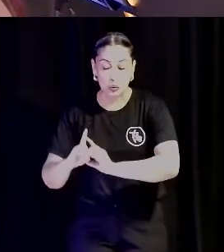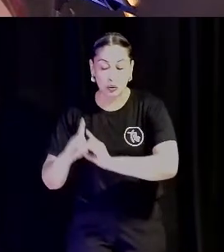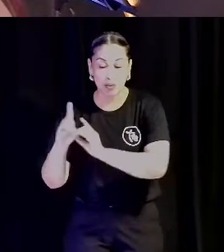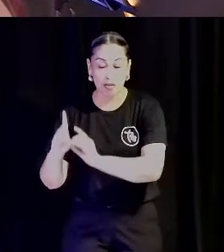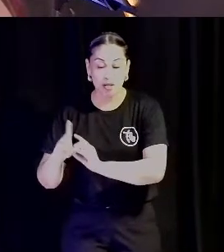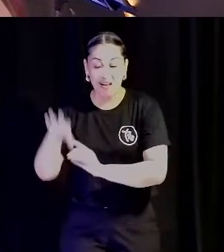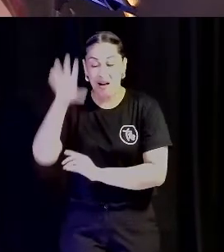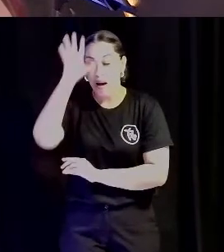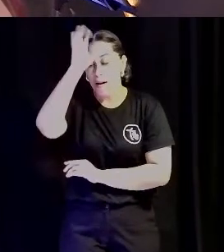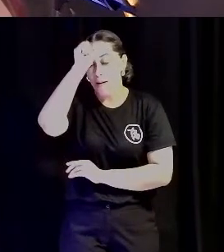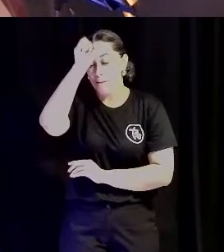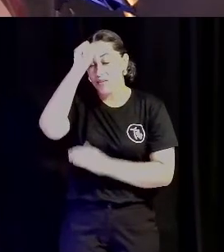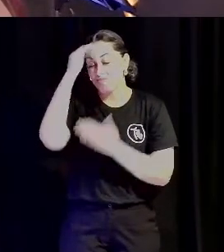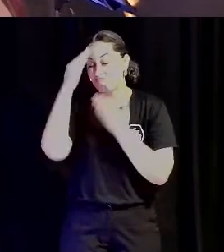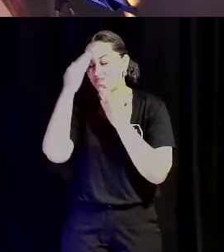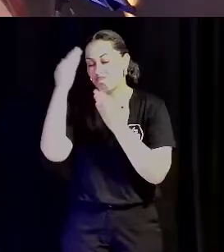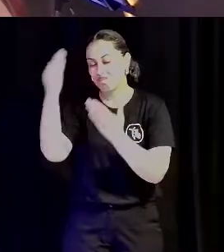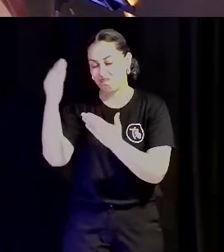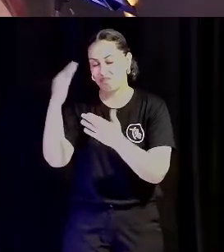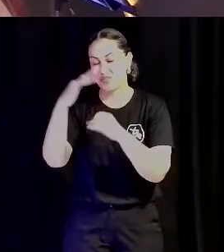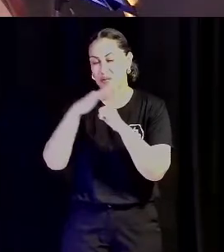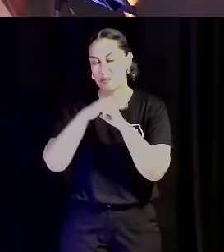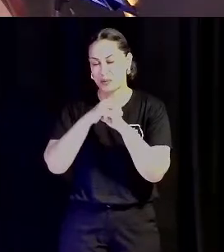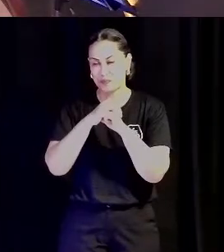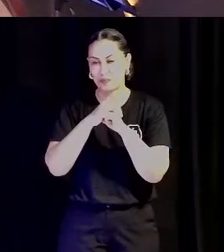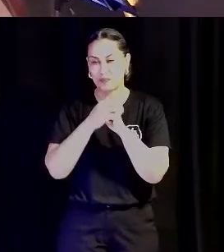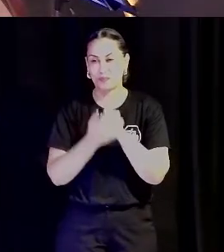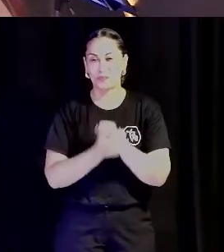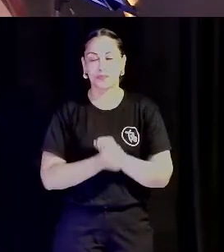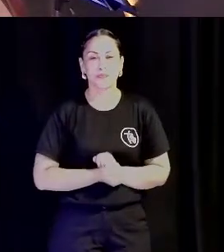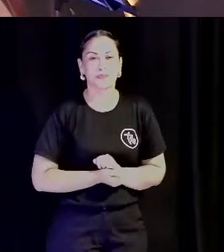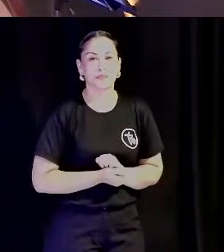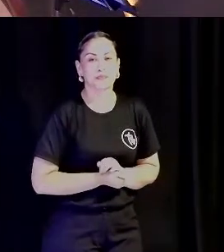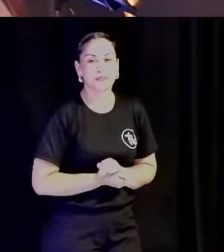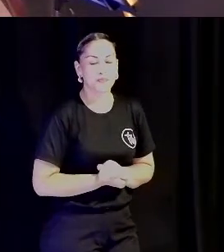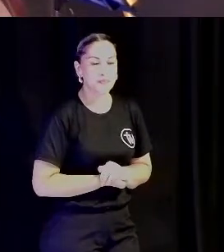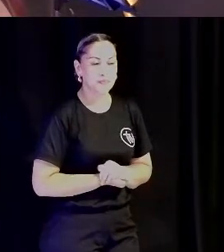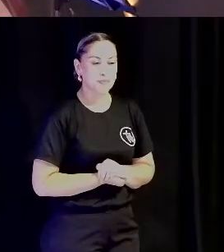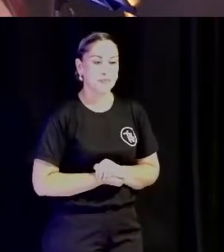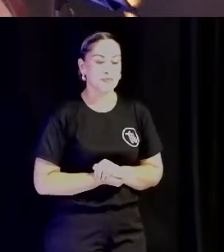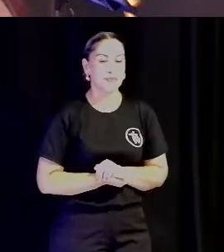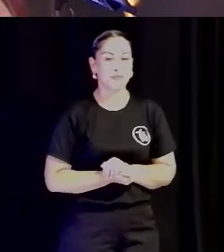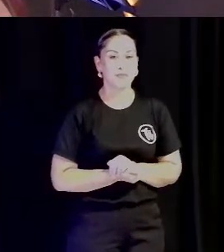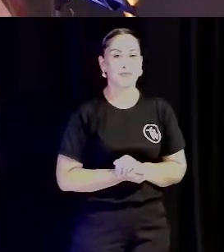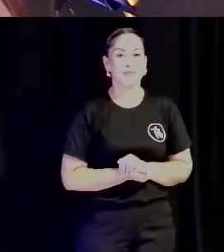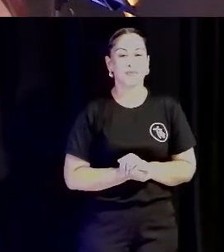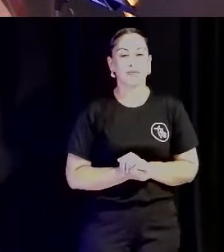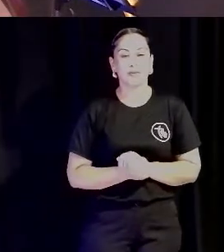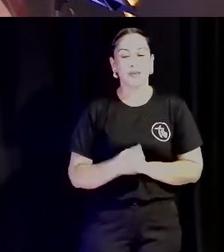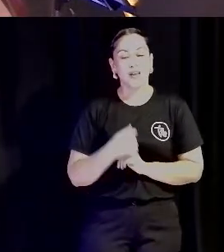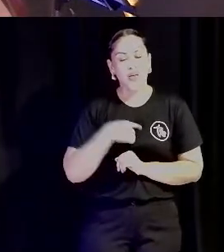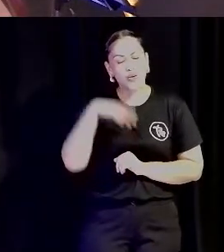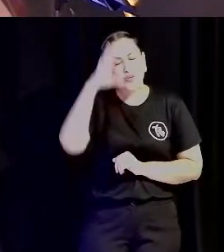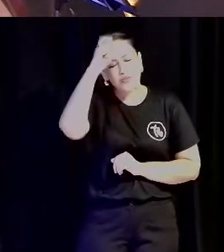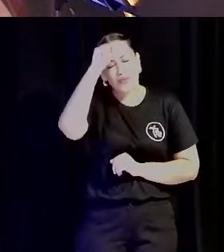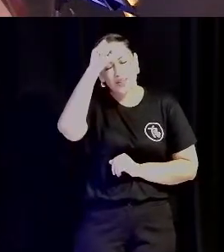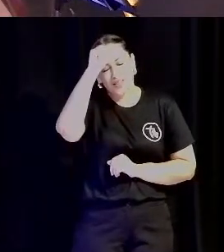ser grato. Amém? Amém? eu estou aprendendo a ser